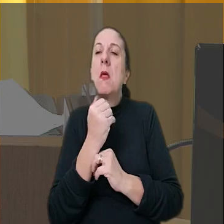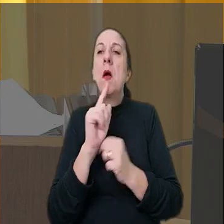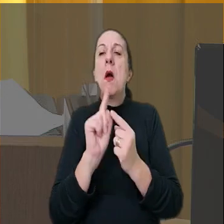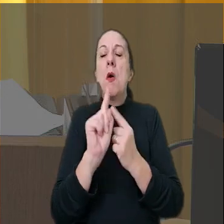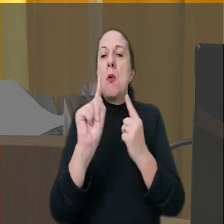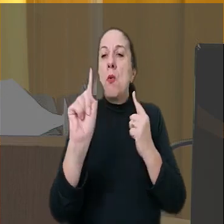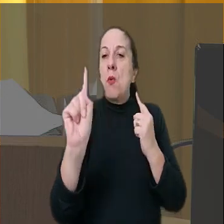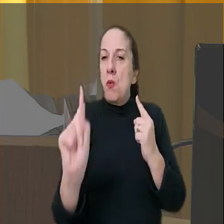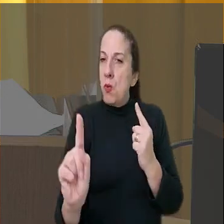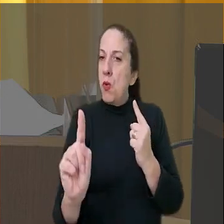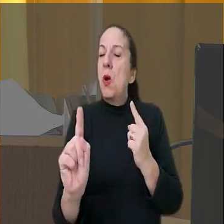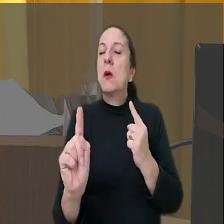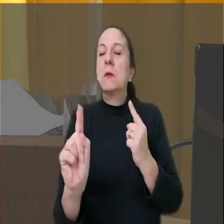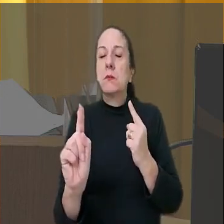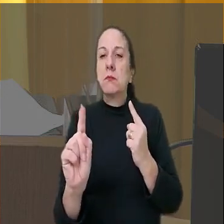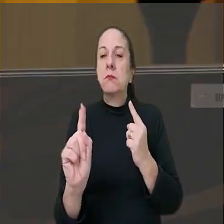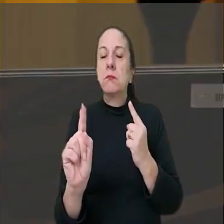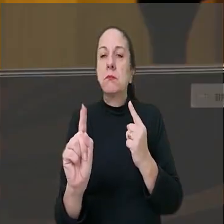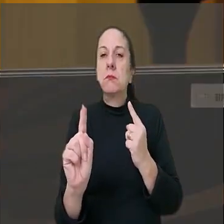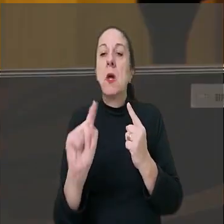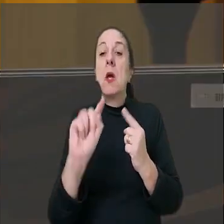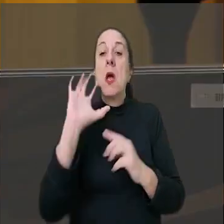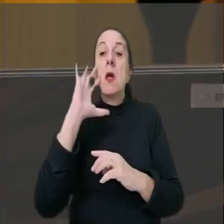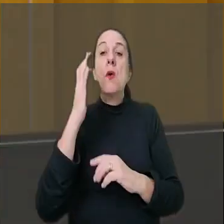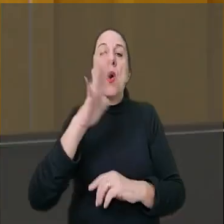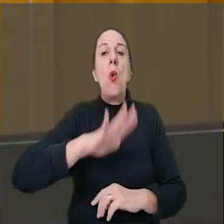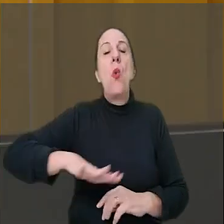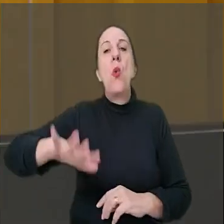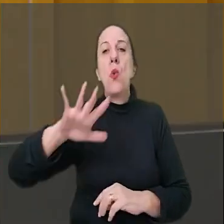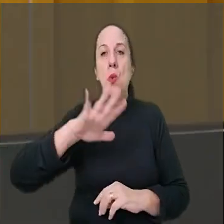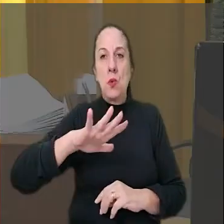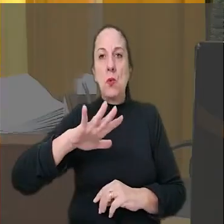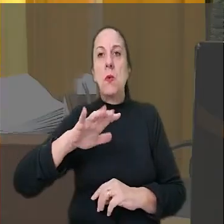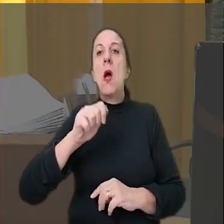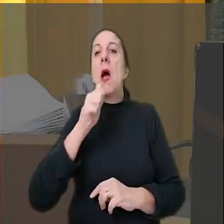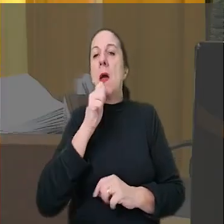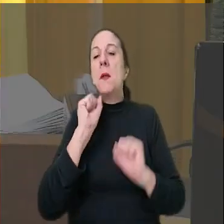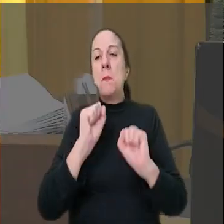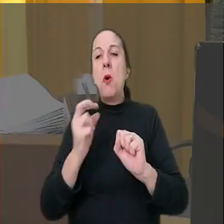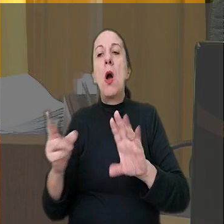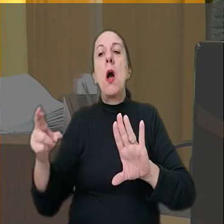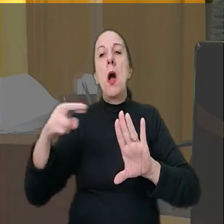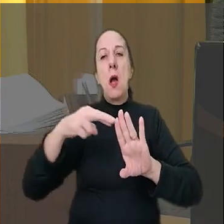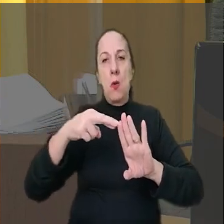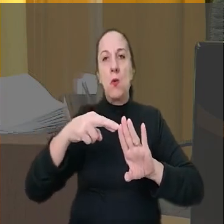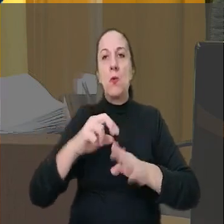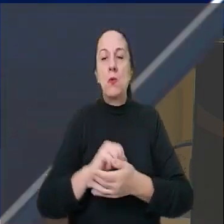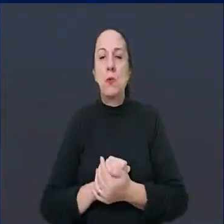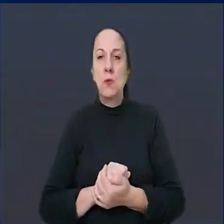do afastamento previdenciário. A decisão foi unânime. Ainda cabe recurso.